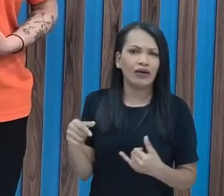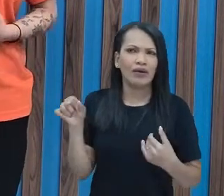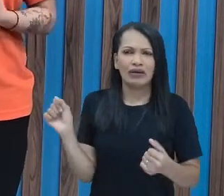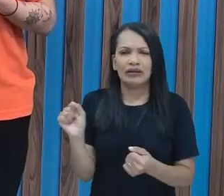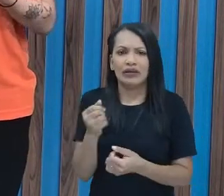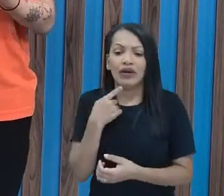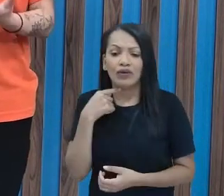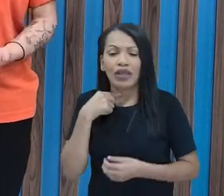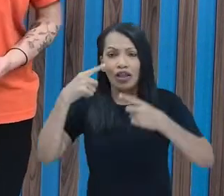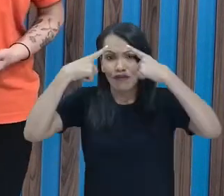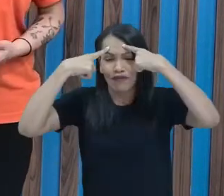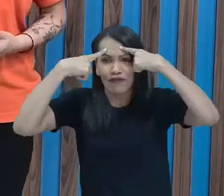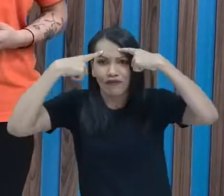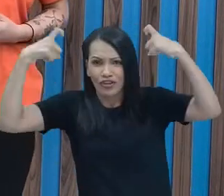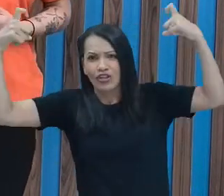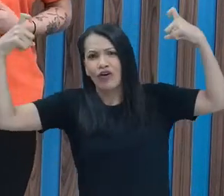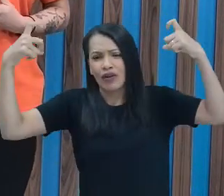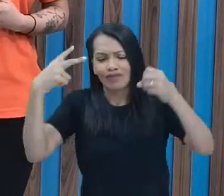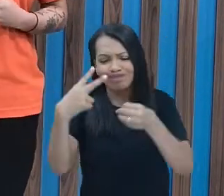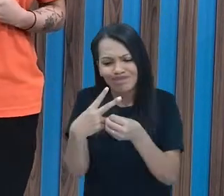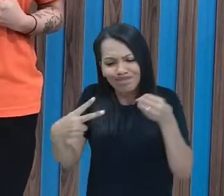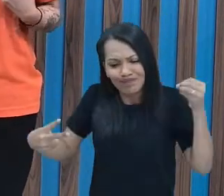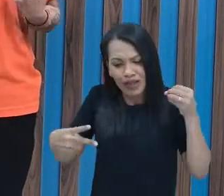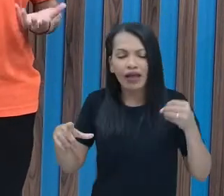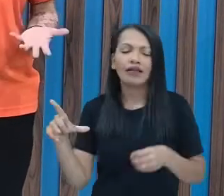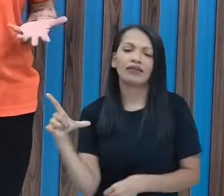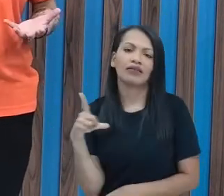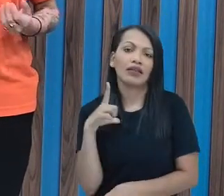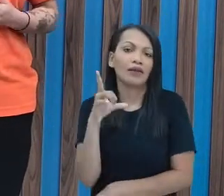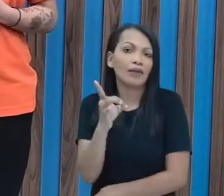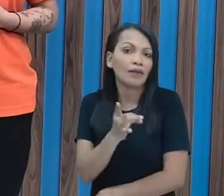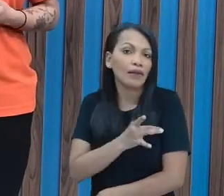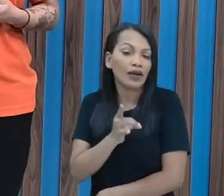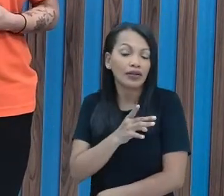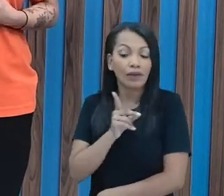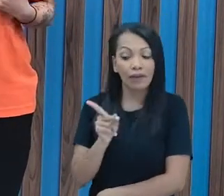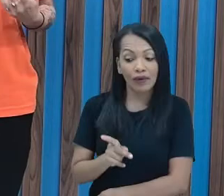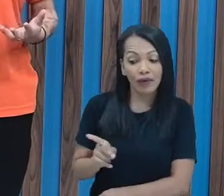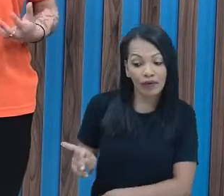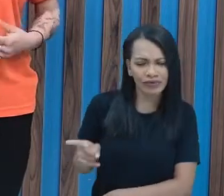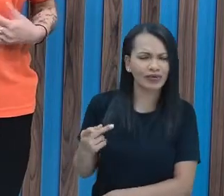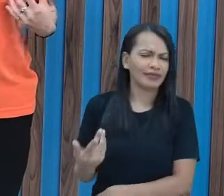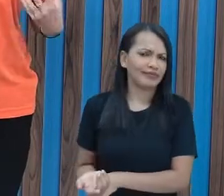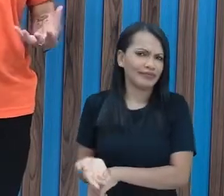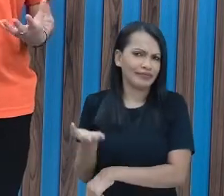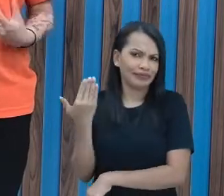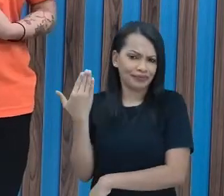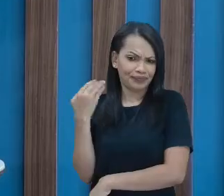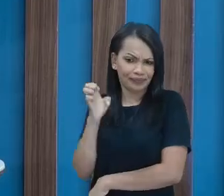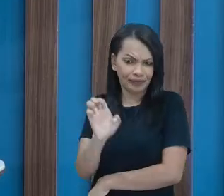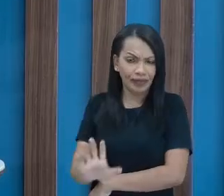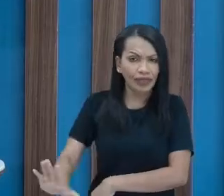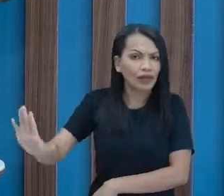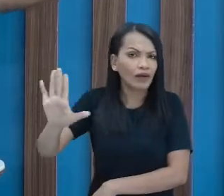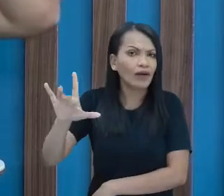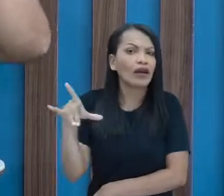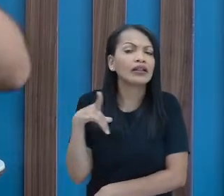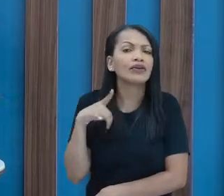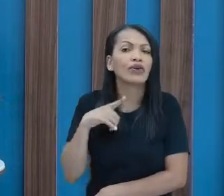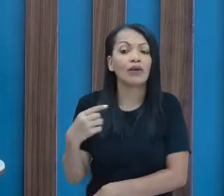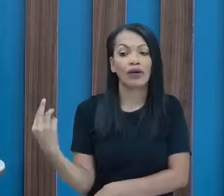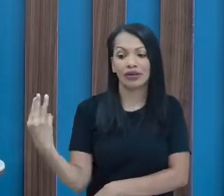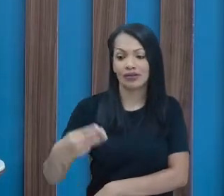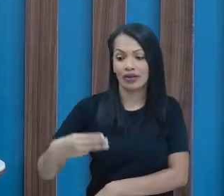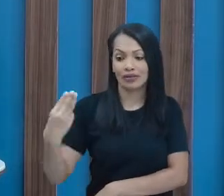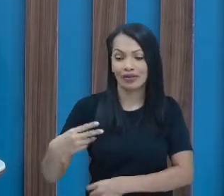horror, de muita violência, né? Então se tinha um medo, professor Gilson, na época, lá na Europa, de ter uma